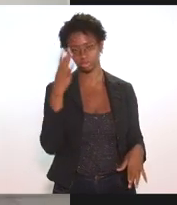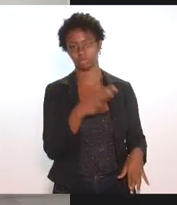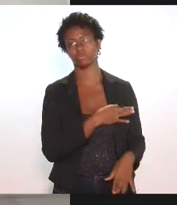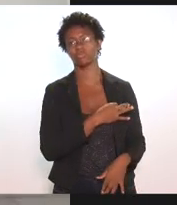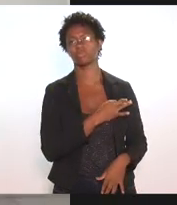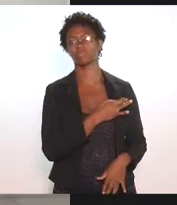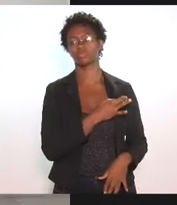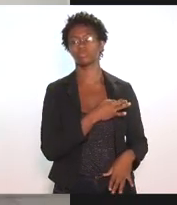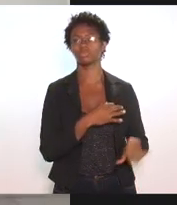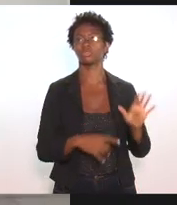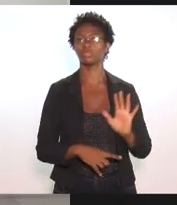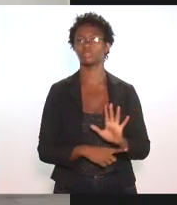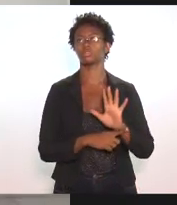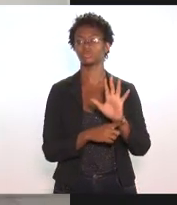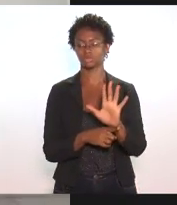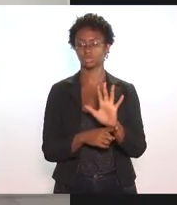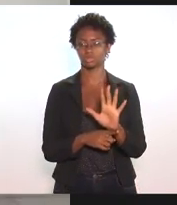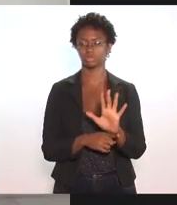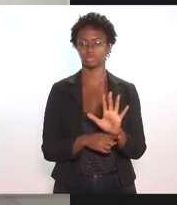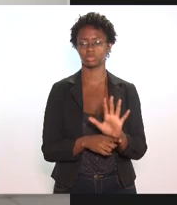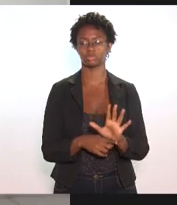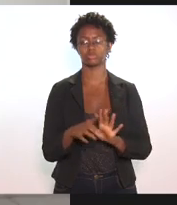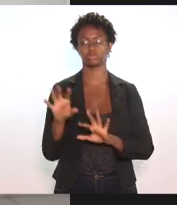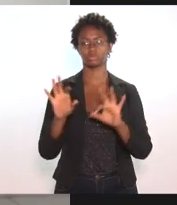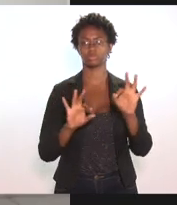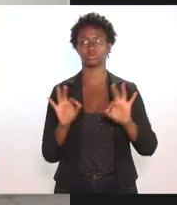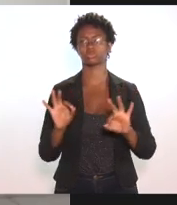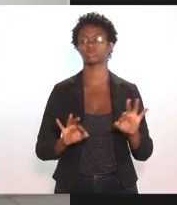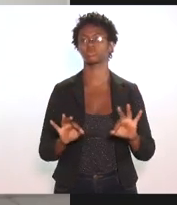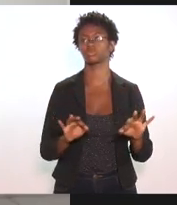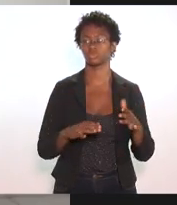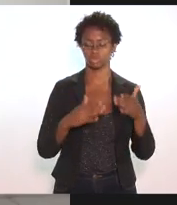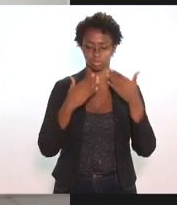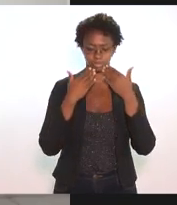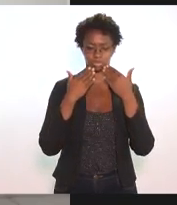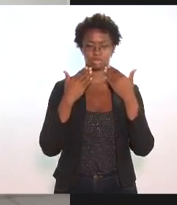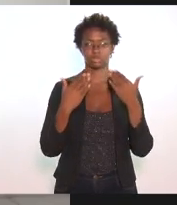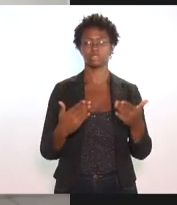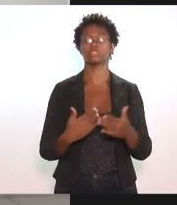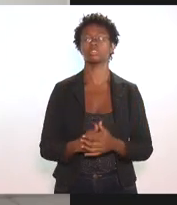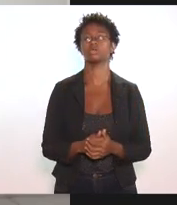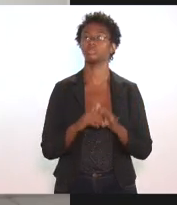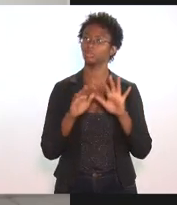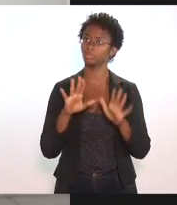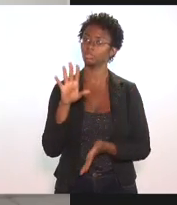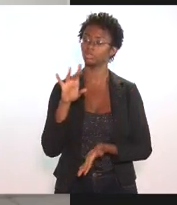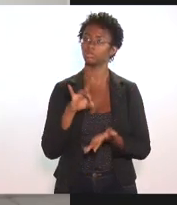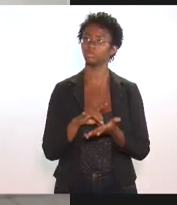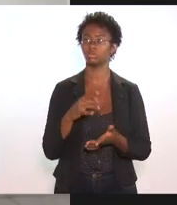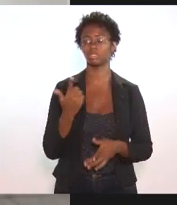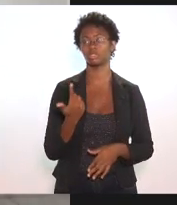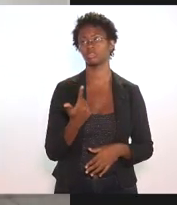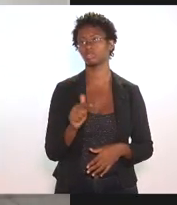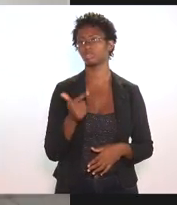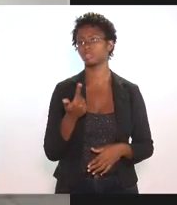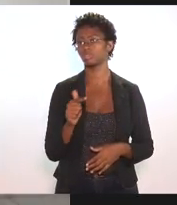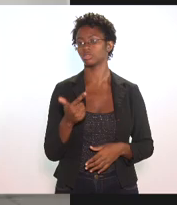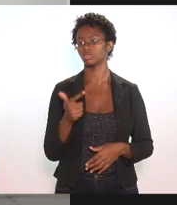ajudar a elaborar o projeto que vai ser apresentado. Mas, efetivamente, a gente não tem